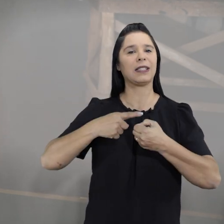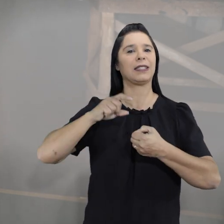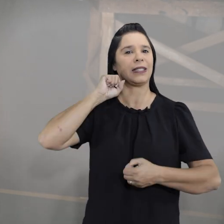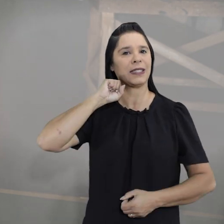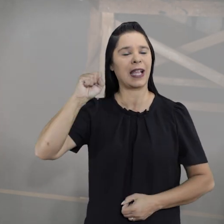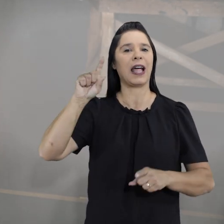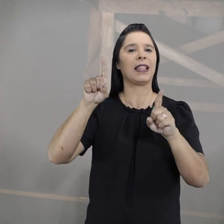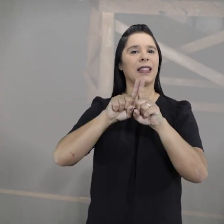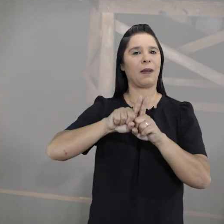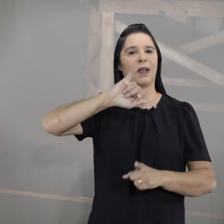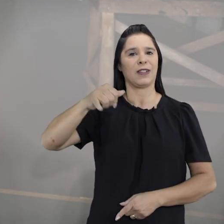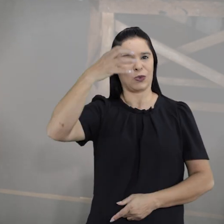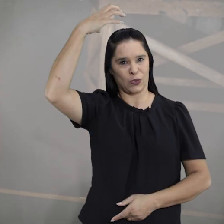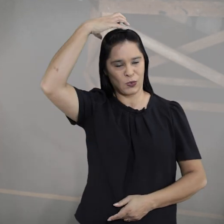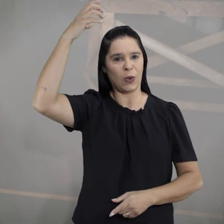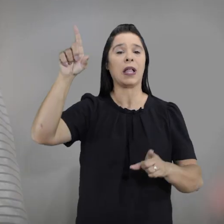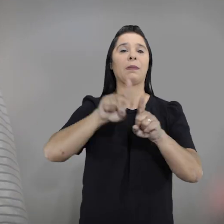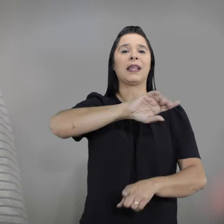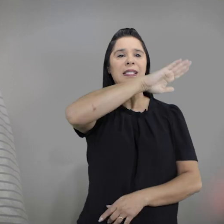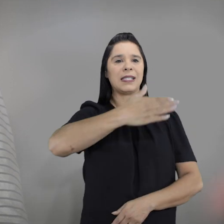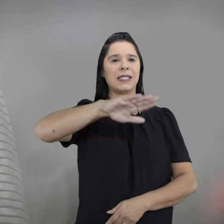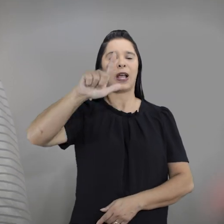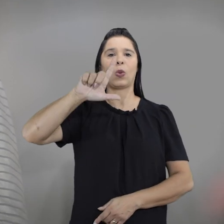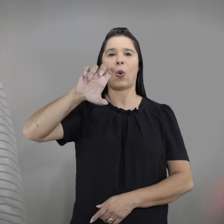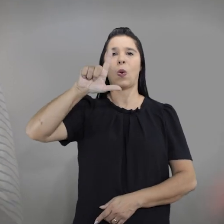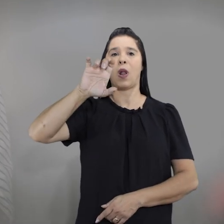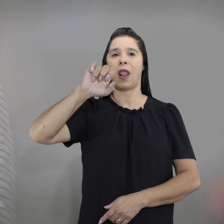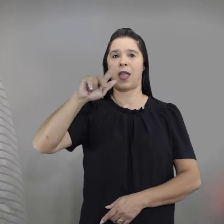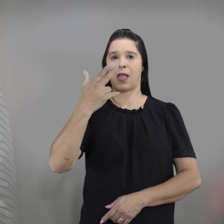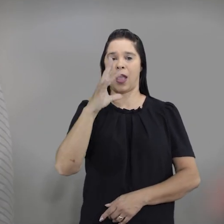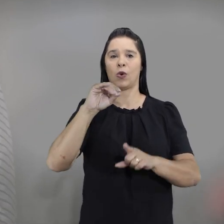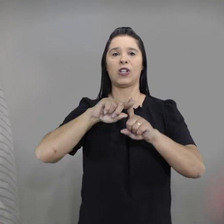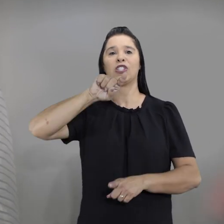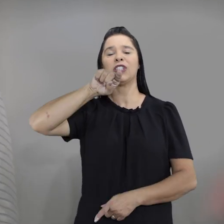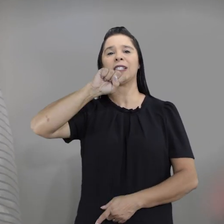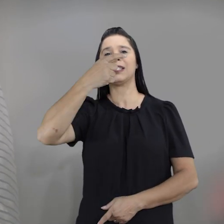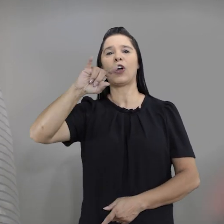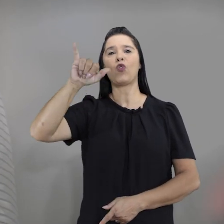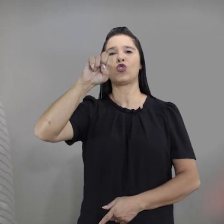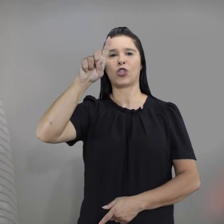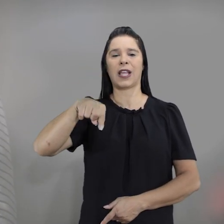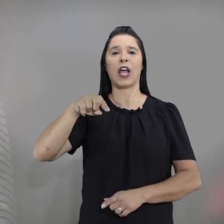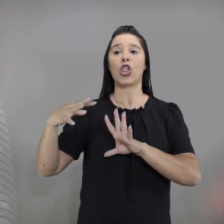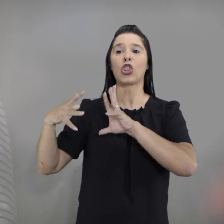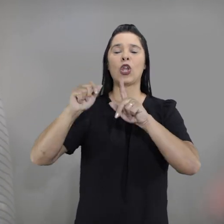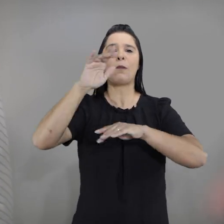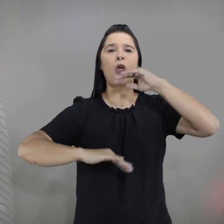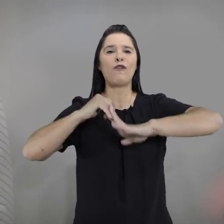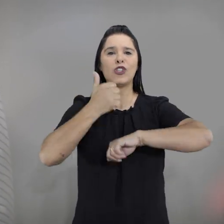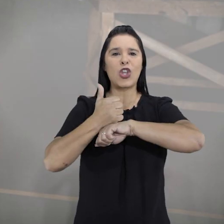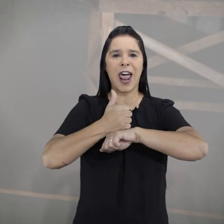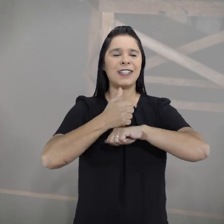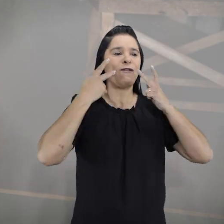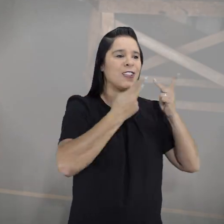do Lenheiro e de São José, elas vão aparecer nos relatórios de todos os técnicos que vêm visitar, né? Quando